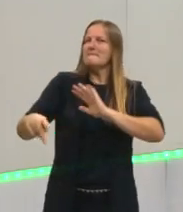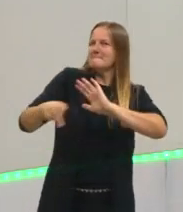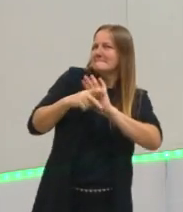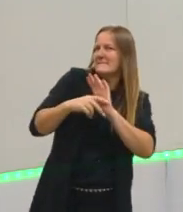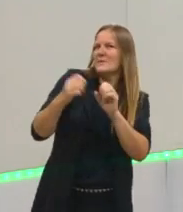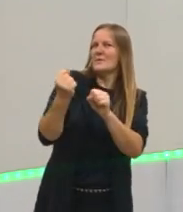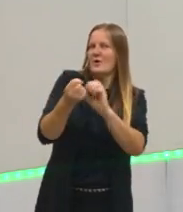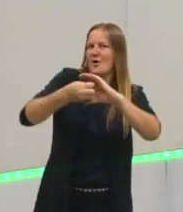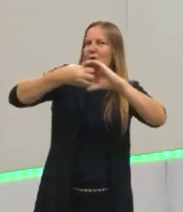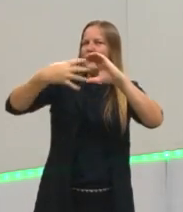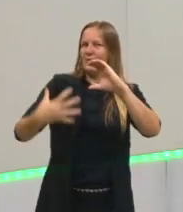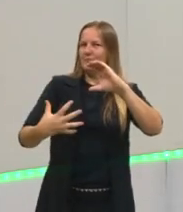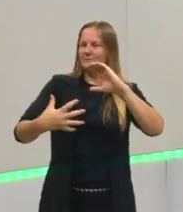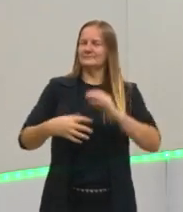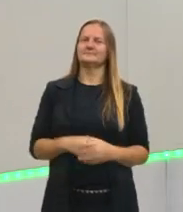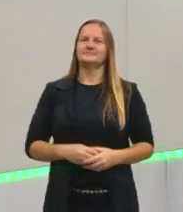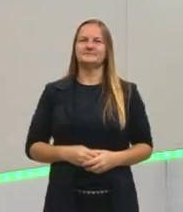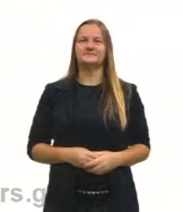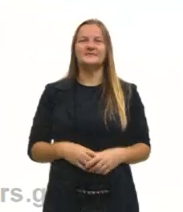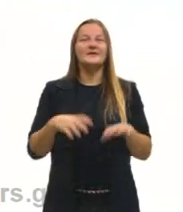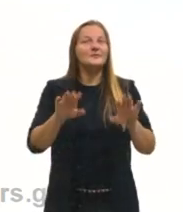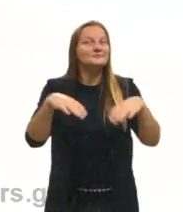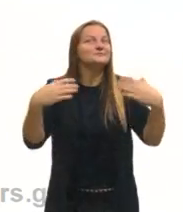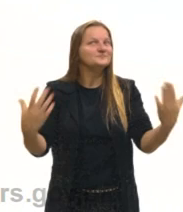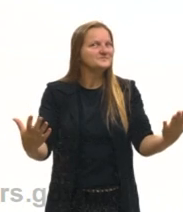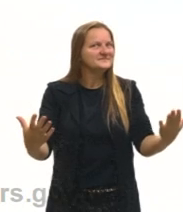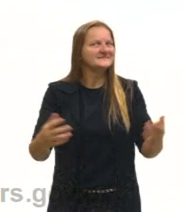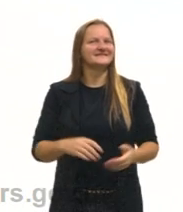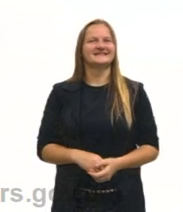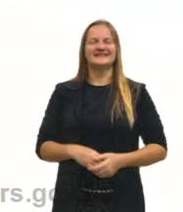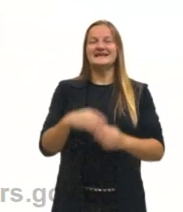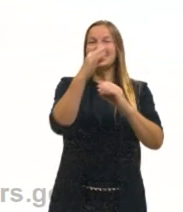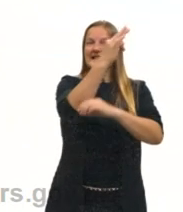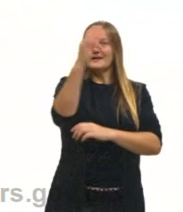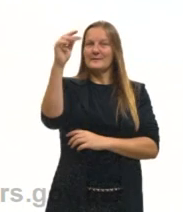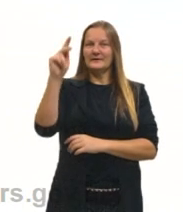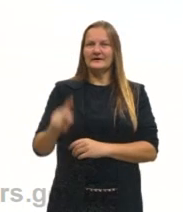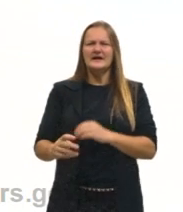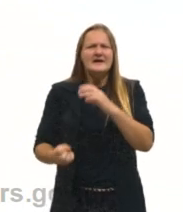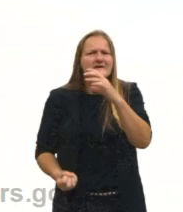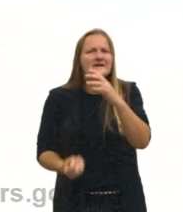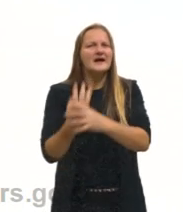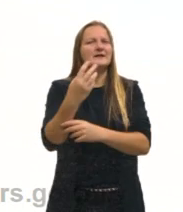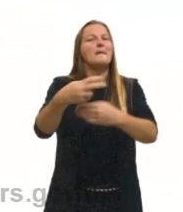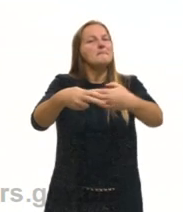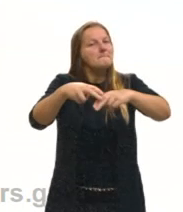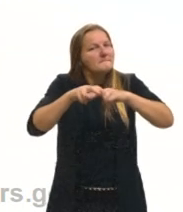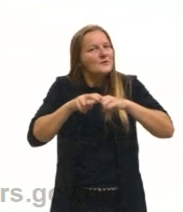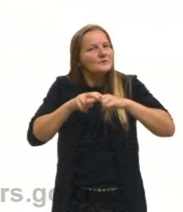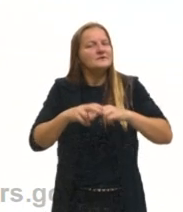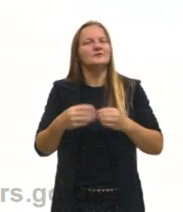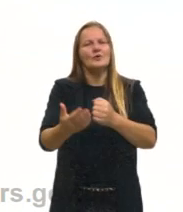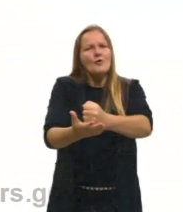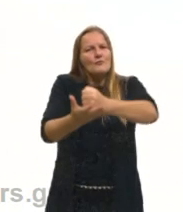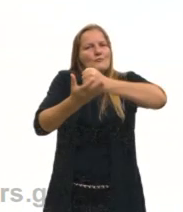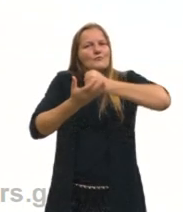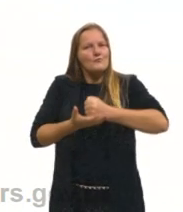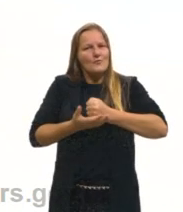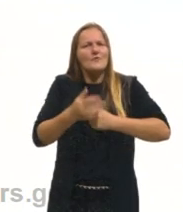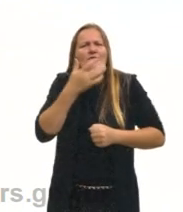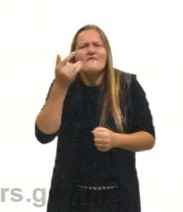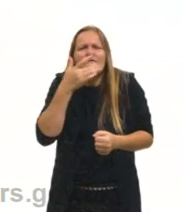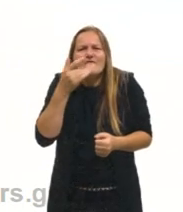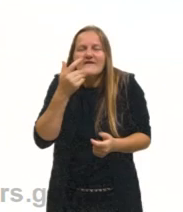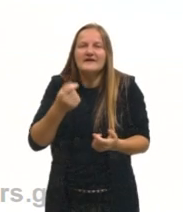e bom então a tabela periódica ela foi criada exatamente para auxiliar para